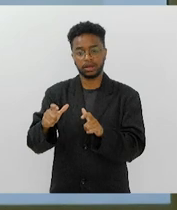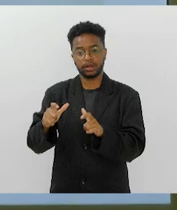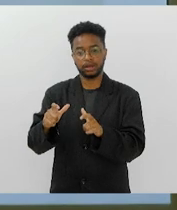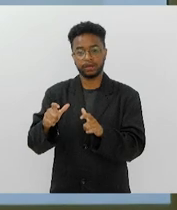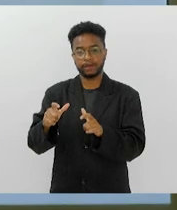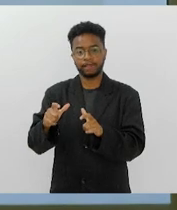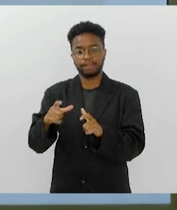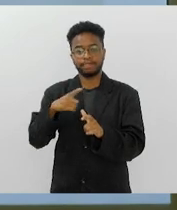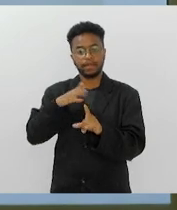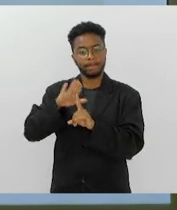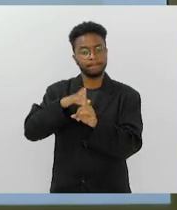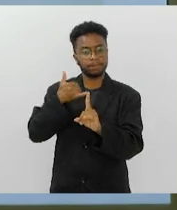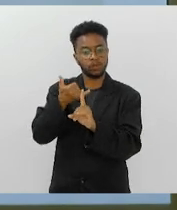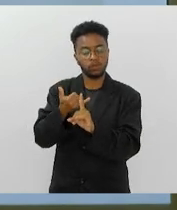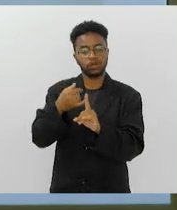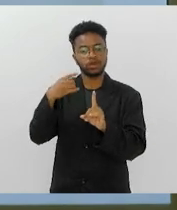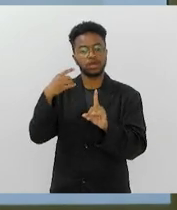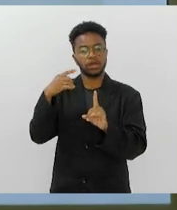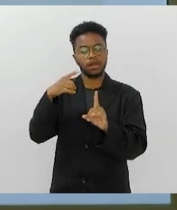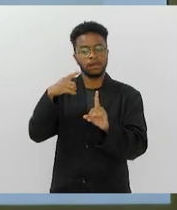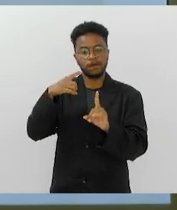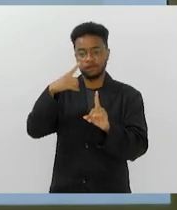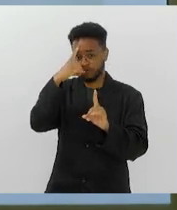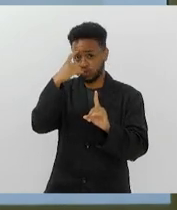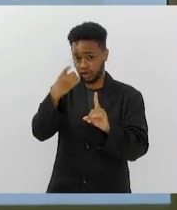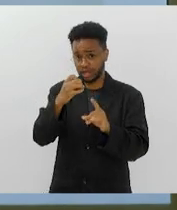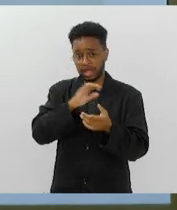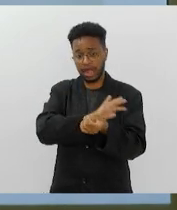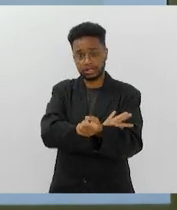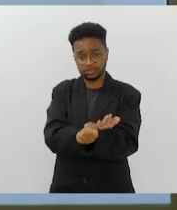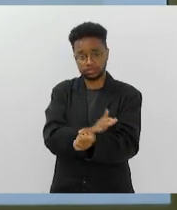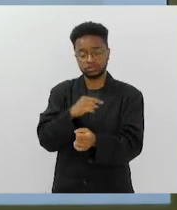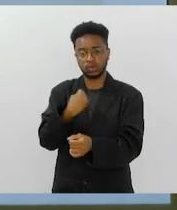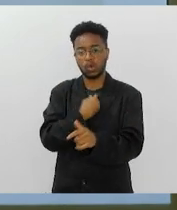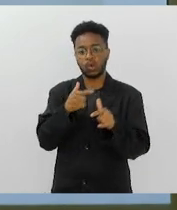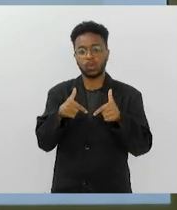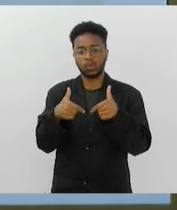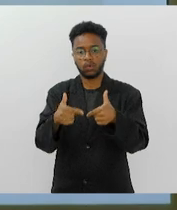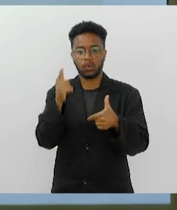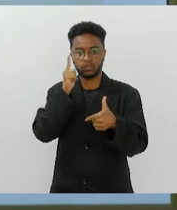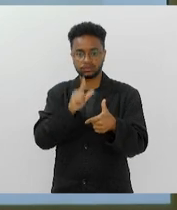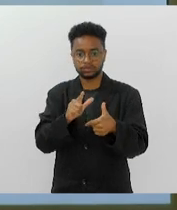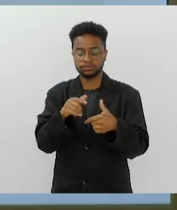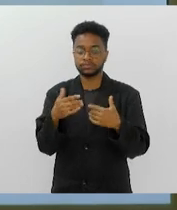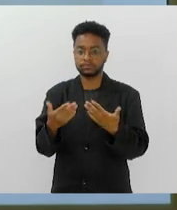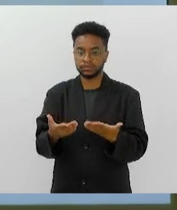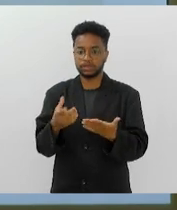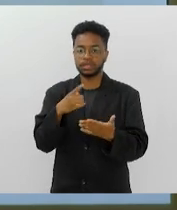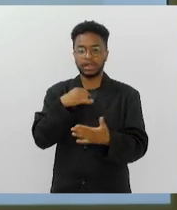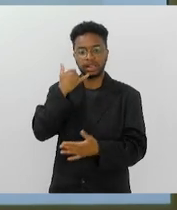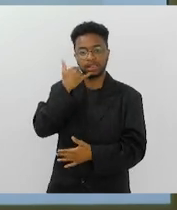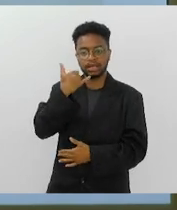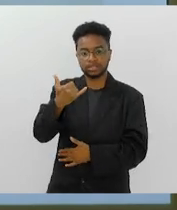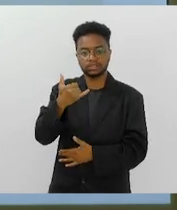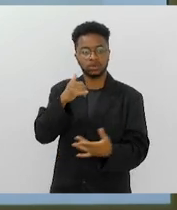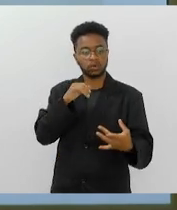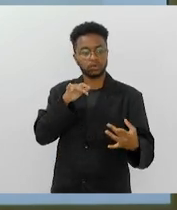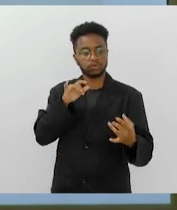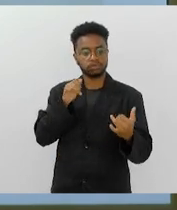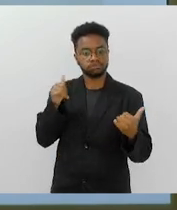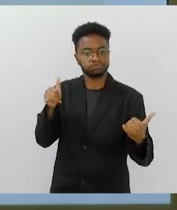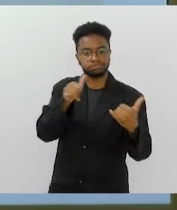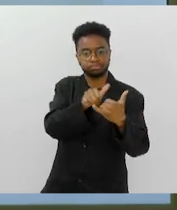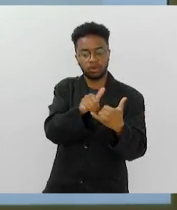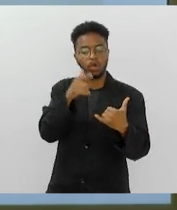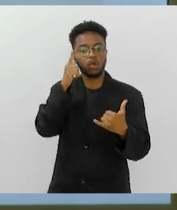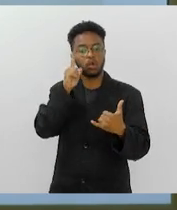de bullying, agressões físicas, racismo, a gente consegue atuar diretamente nisso. Então, as ações são direcionadas, a gente consegue conversar